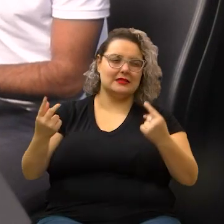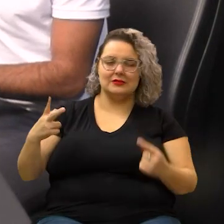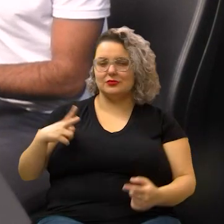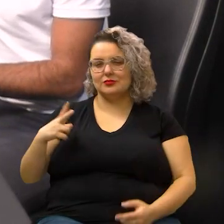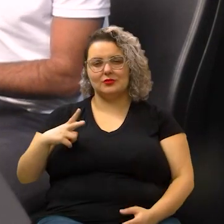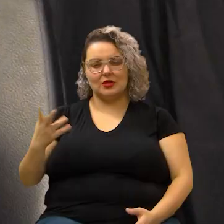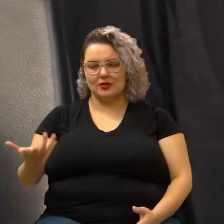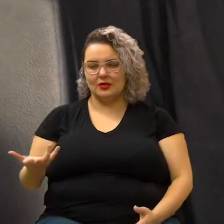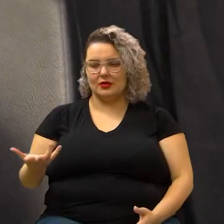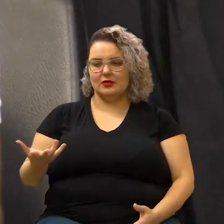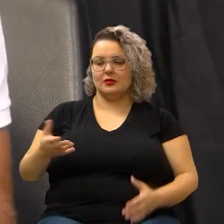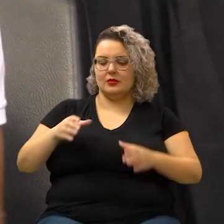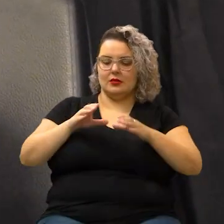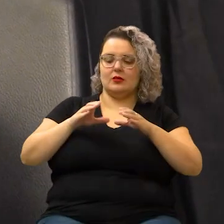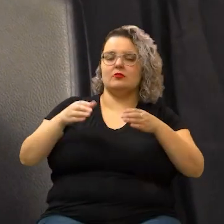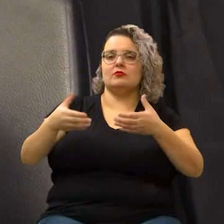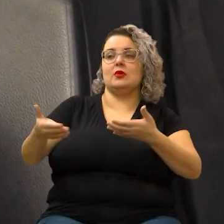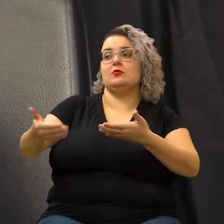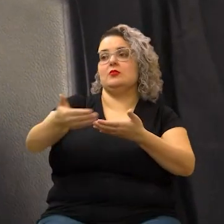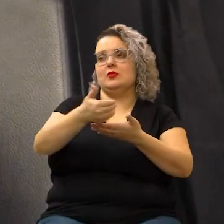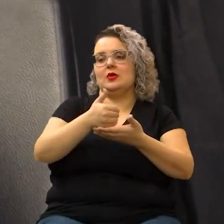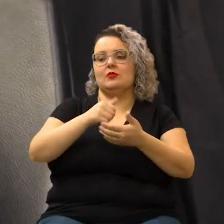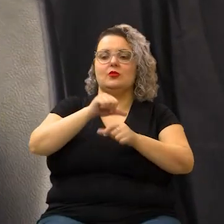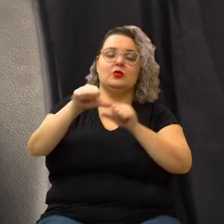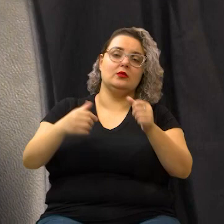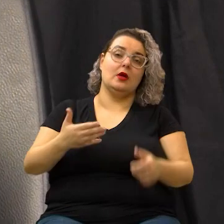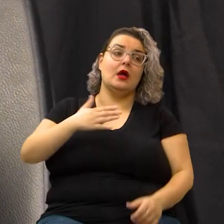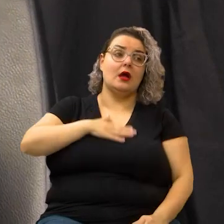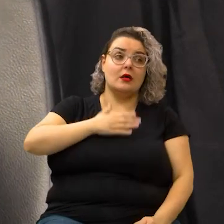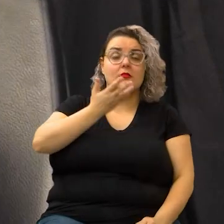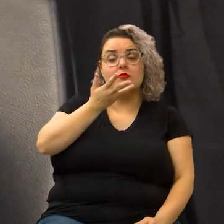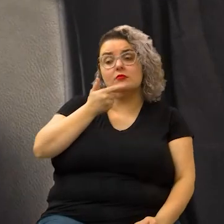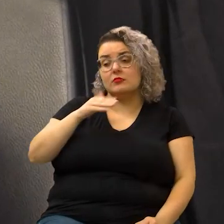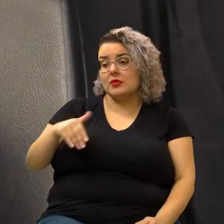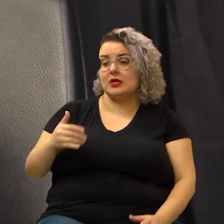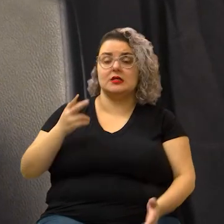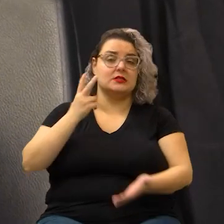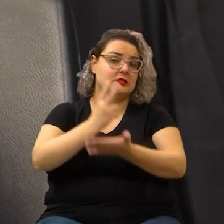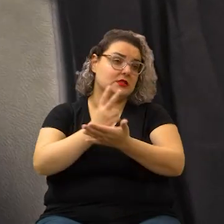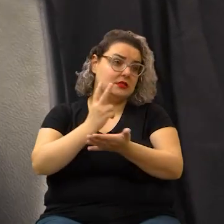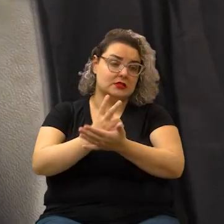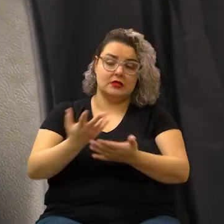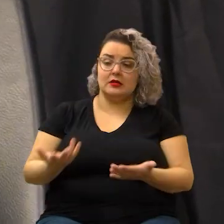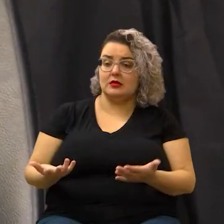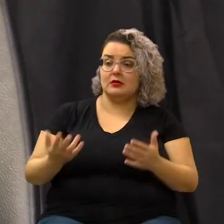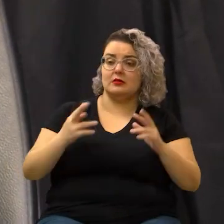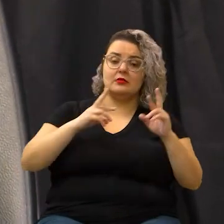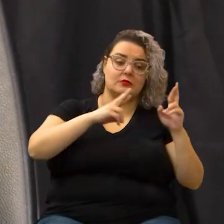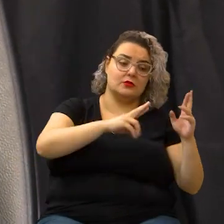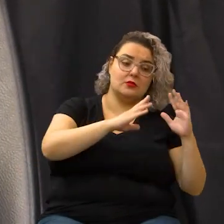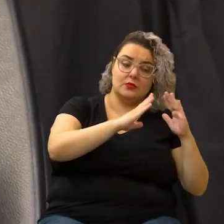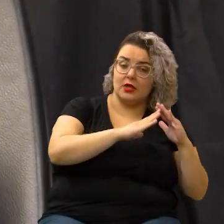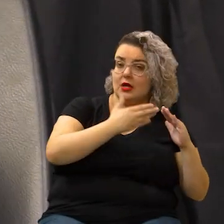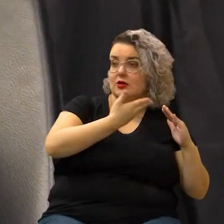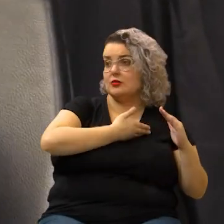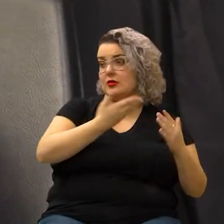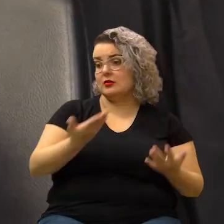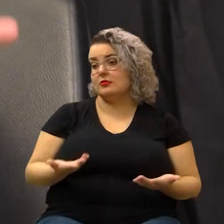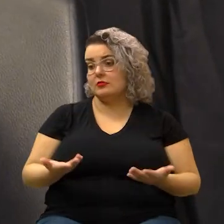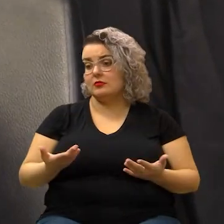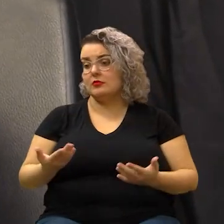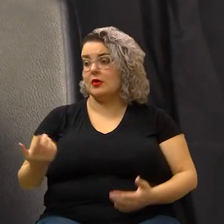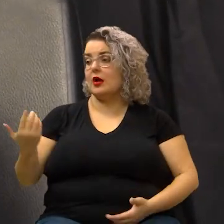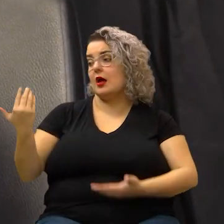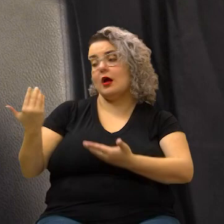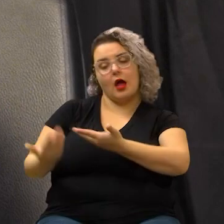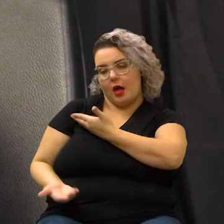Essa questão de a comunidade acolhedora. Então, a minha infância foi muito assim, sempre dormindo na casa de um amigo, alguém